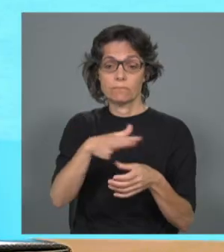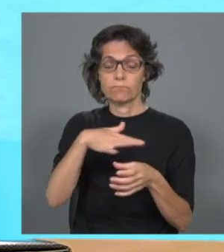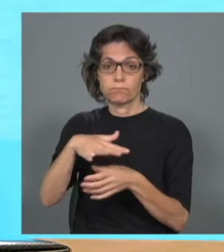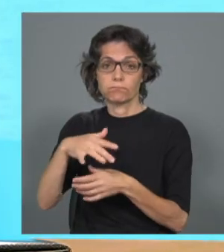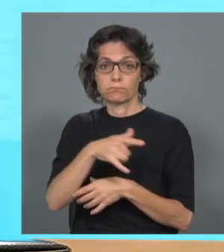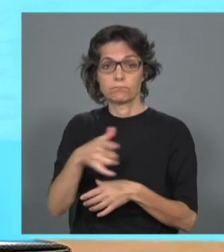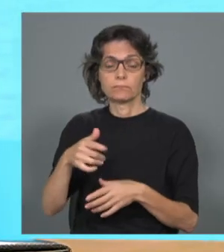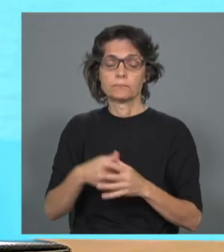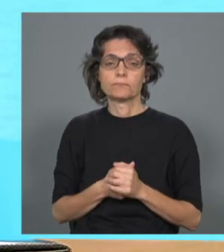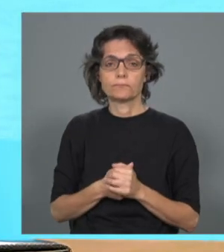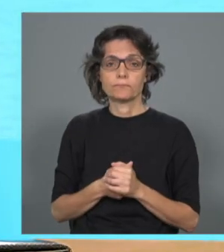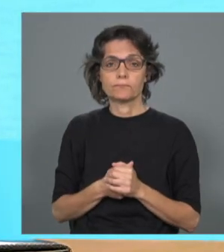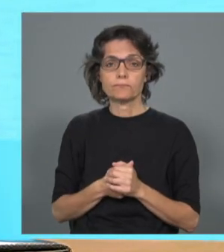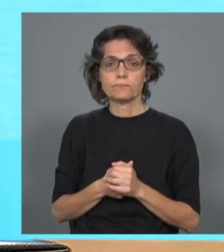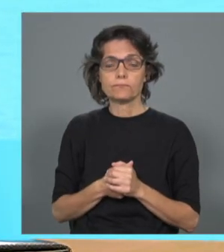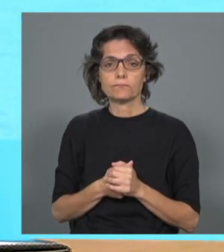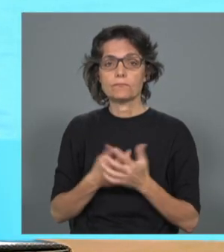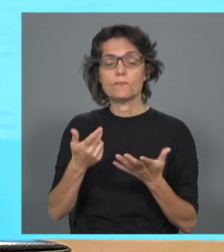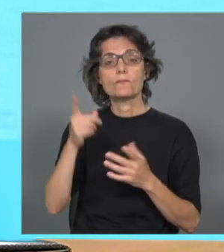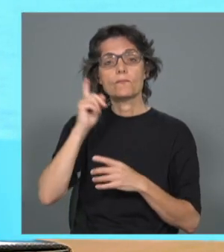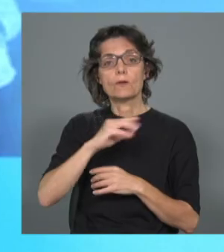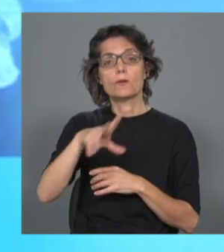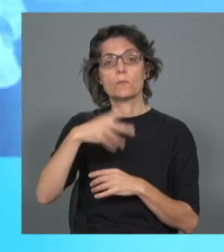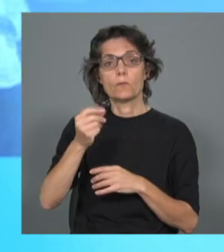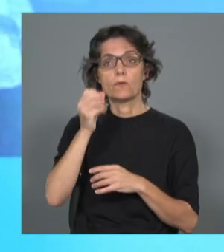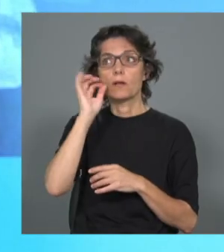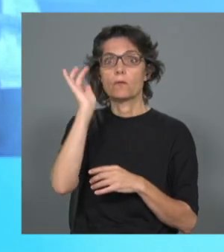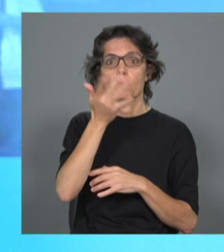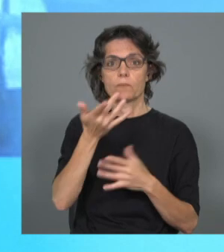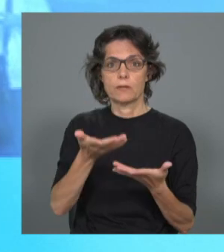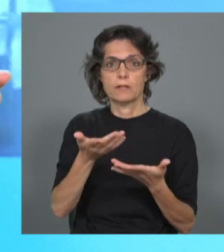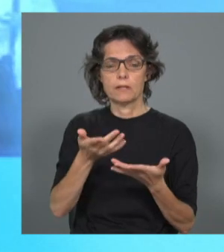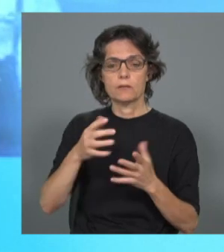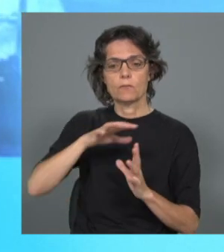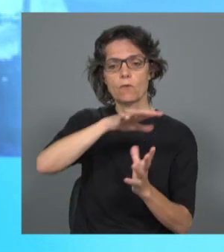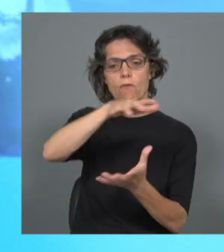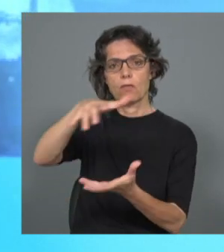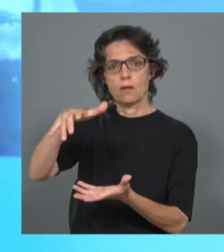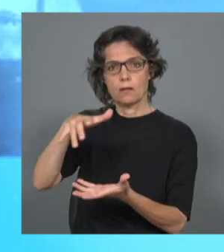duas realidades. E vamos a essa do Dia Mundial do Ambiente. Que urgência é esta de olharmos para a Terra como